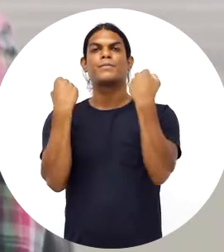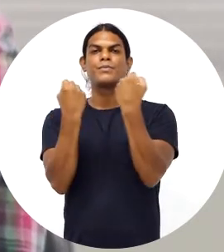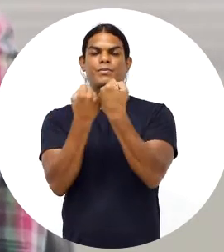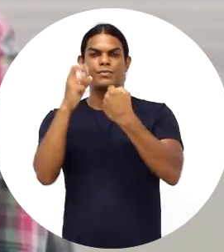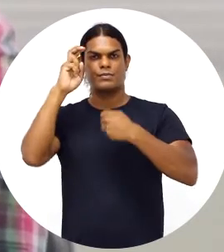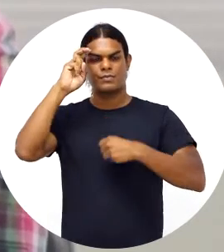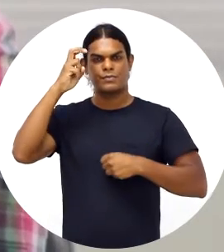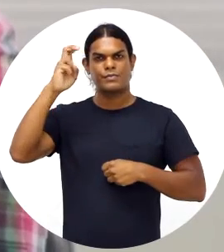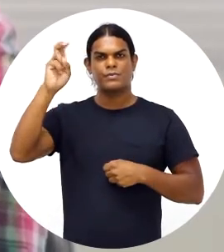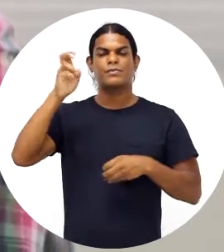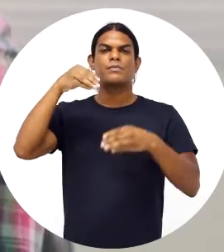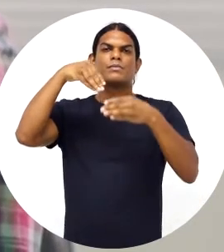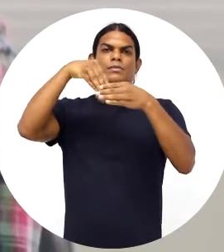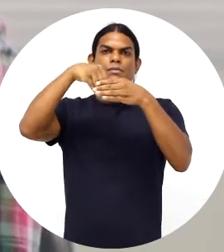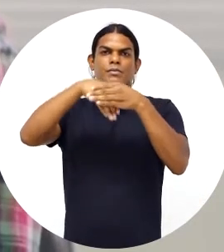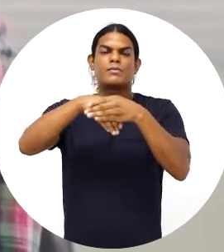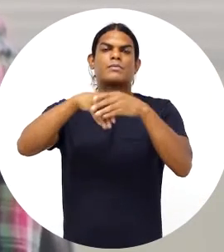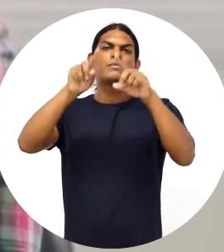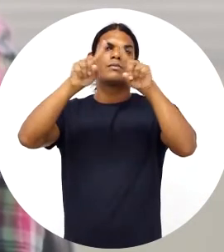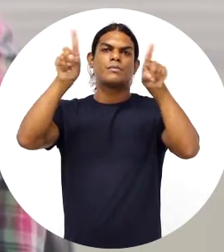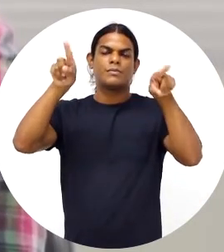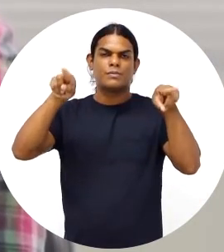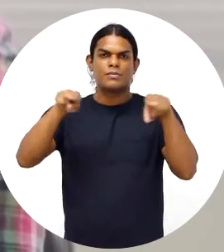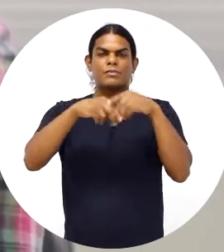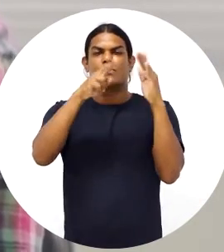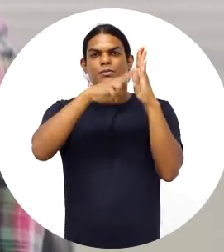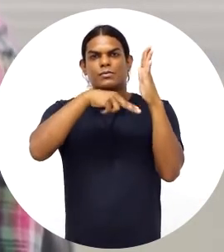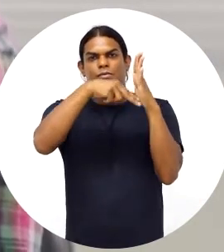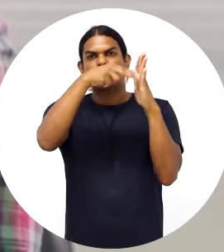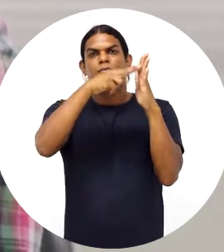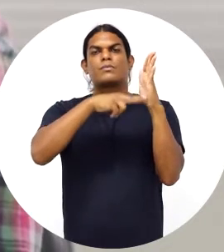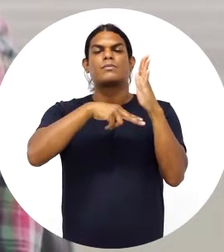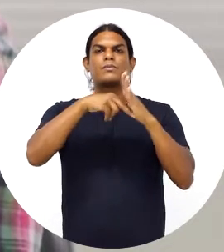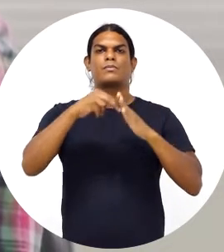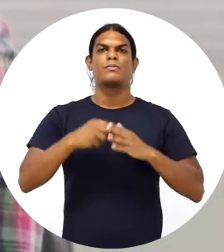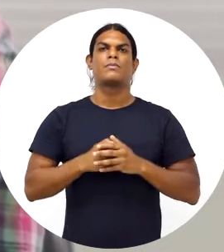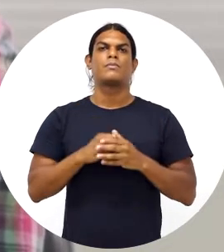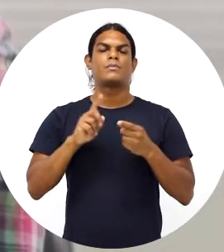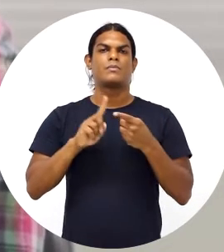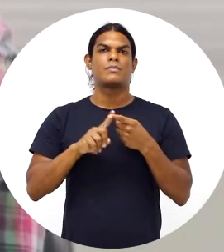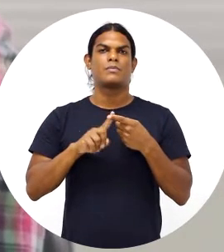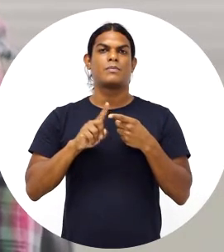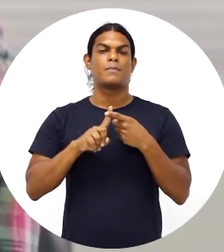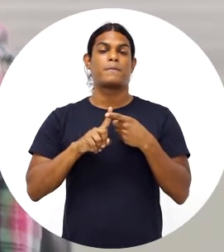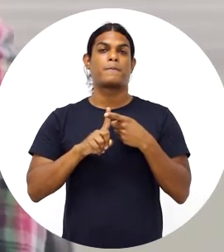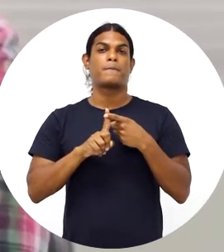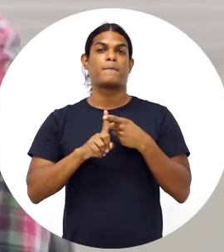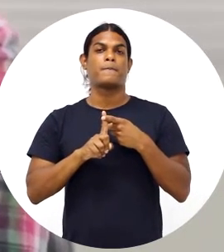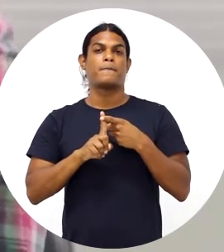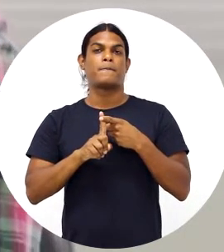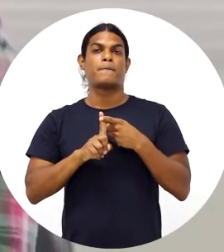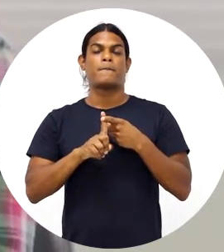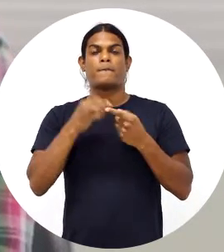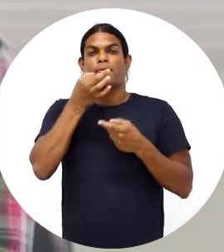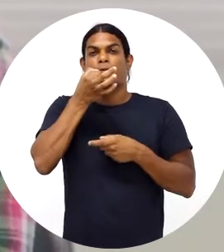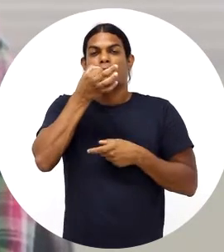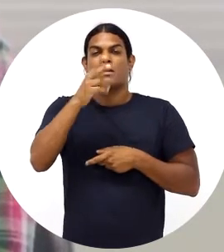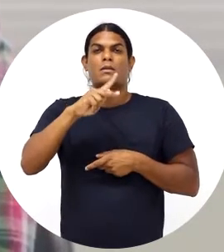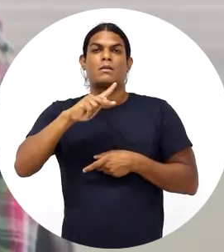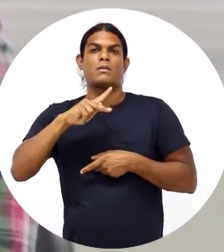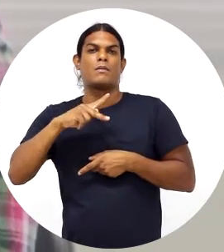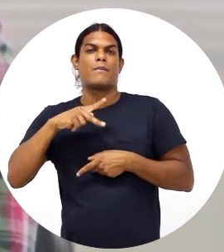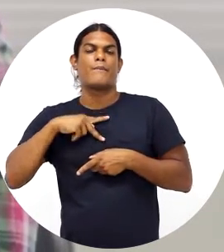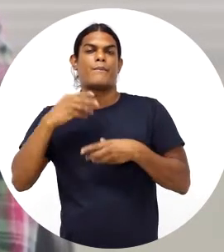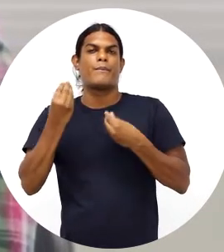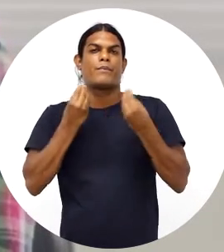presentes dentro da arte e das manifestações artísticas, assim como a subjetividade, ou seja, o